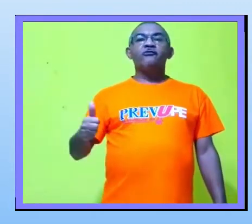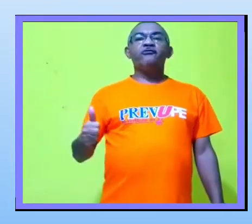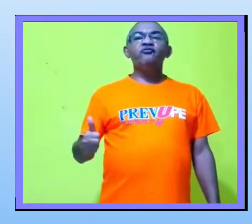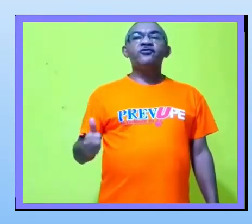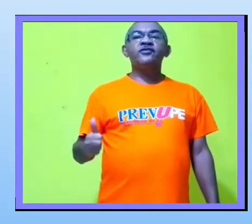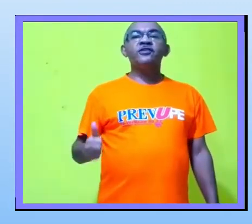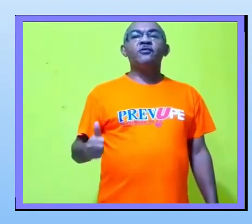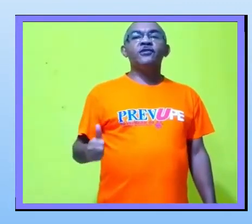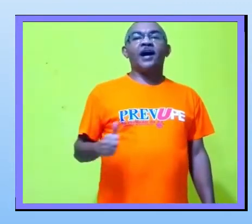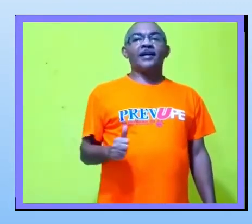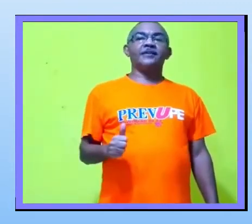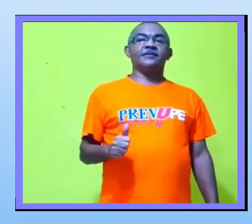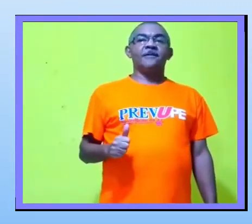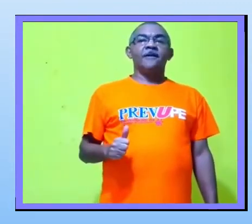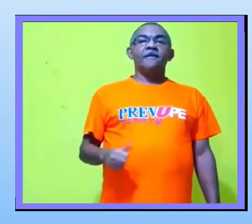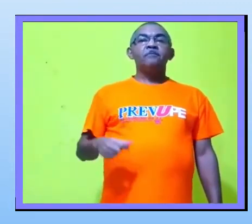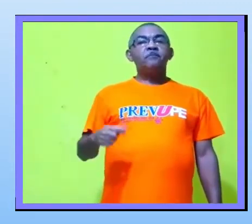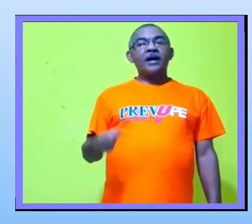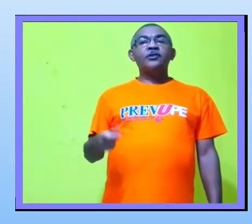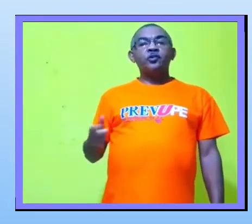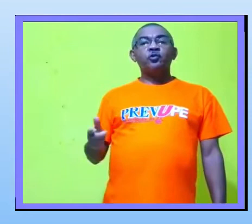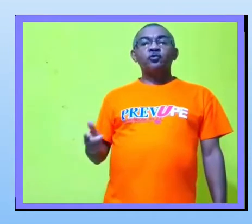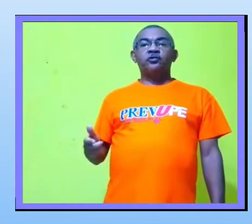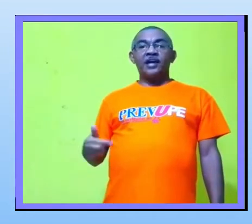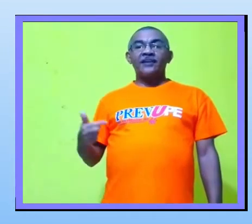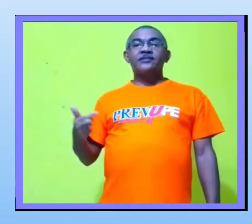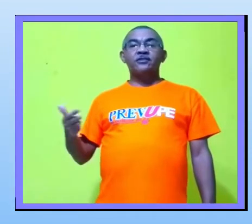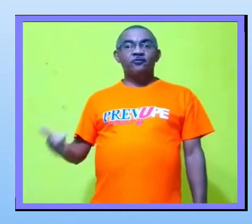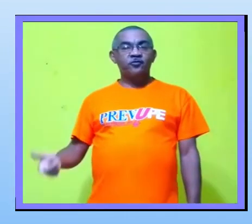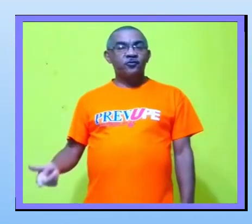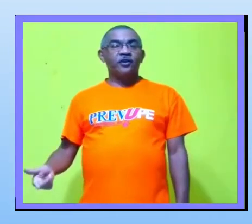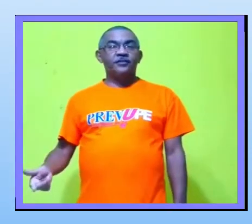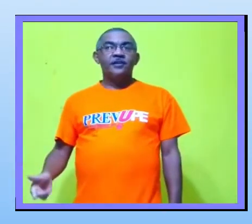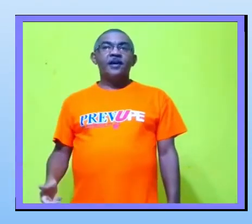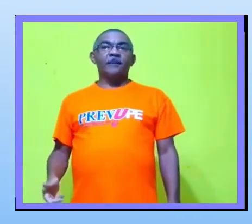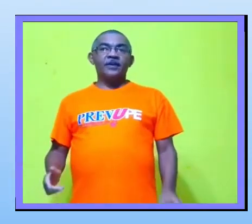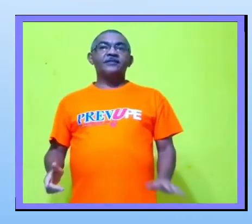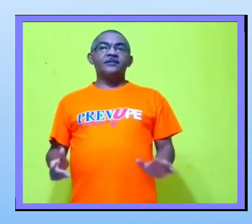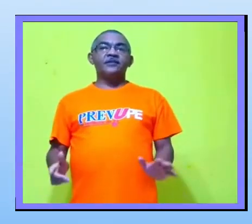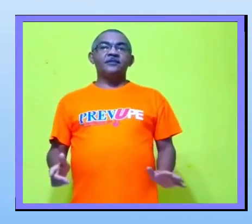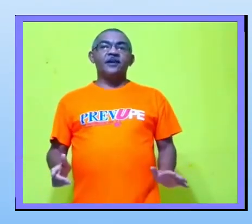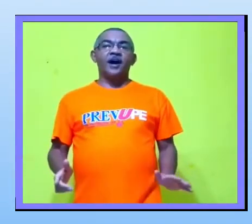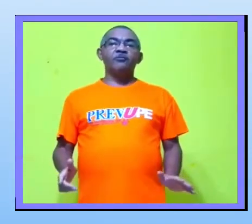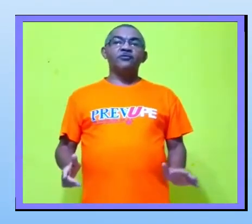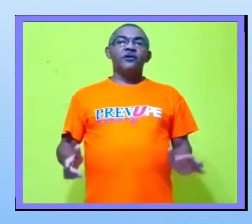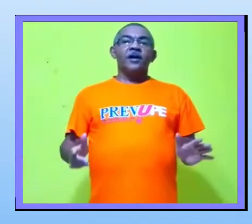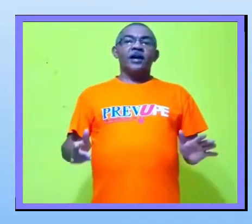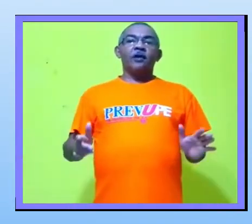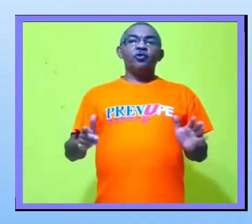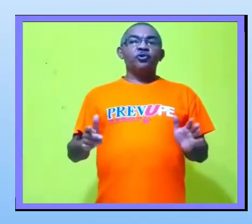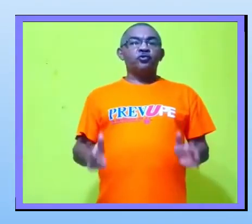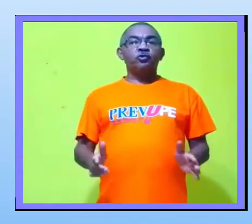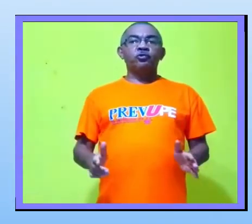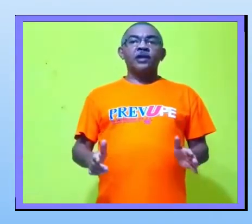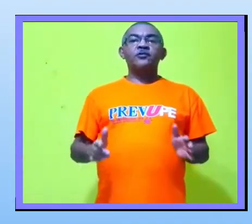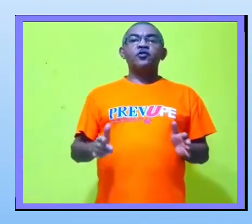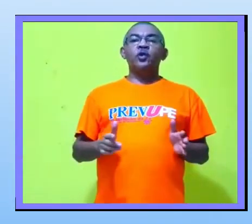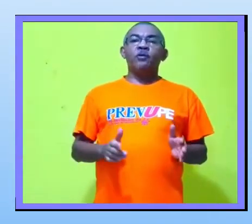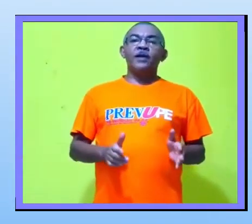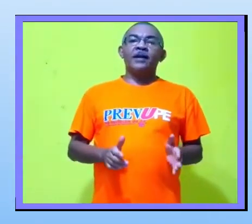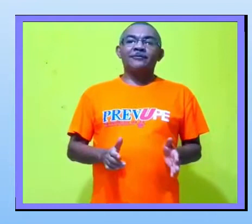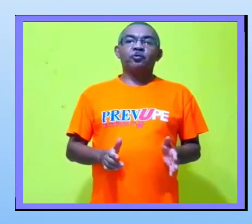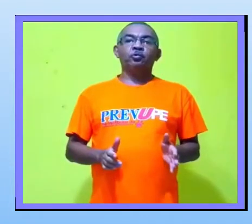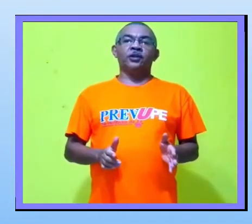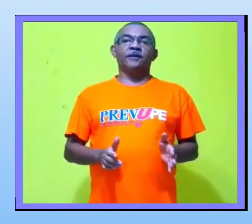propriedades funcionais. Para estudo destas funções, é preciso iniciarmos o estudo da